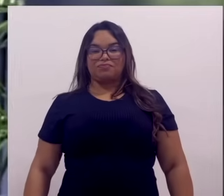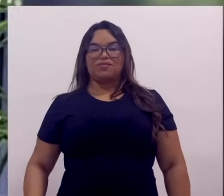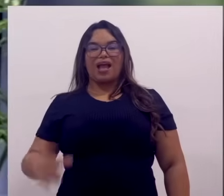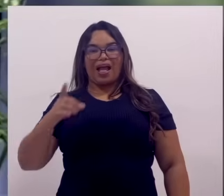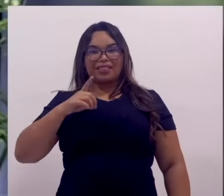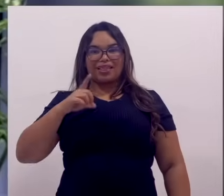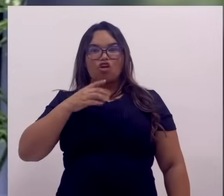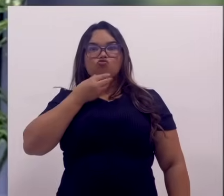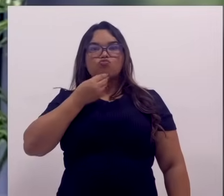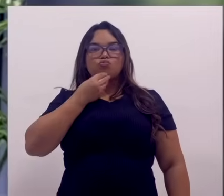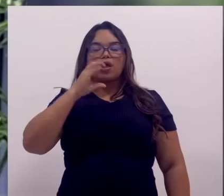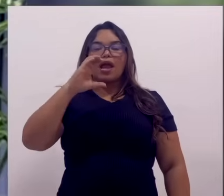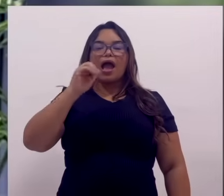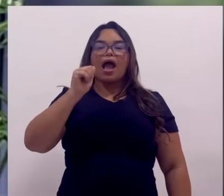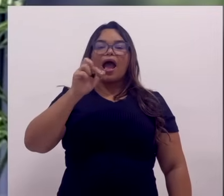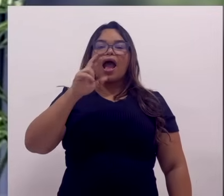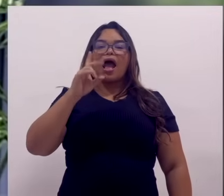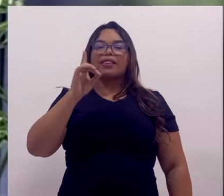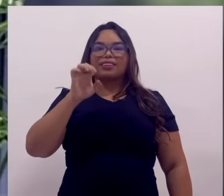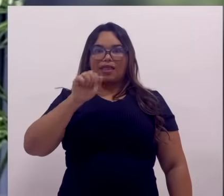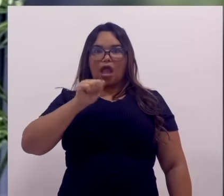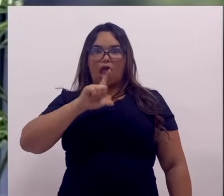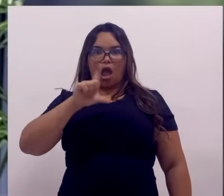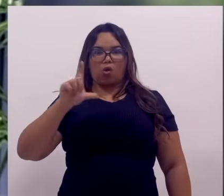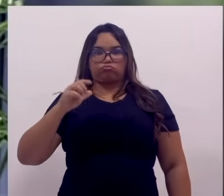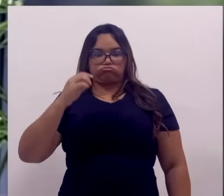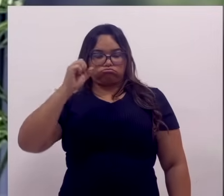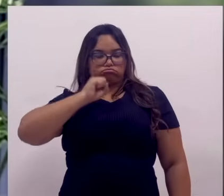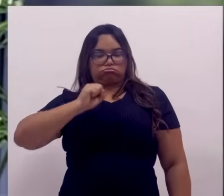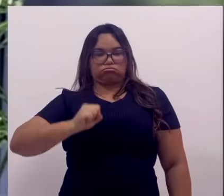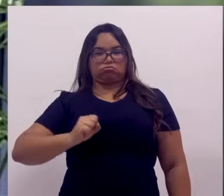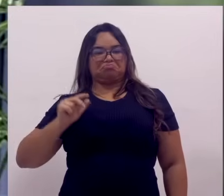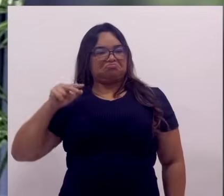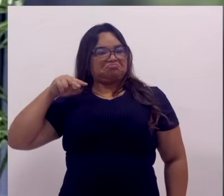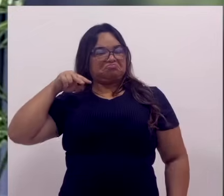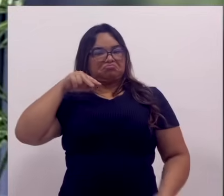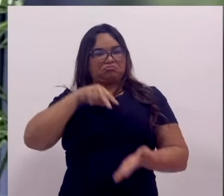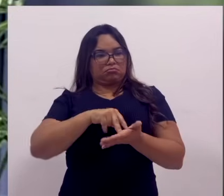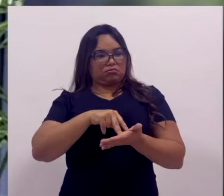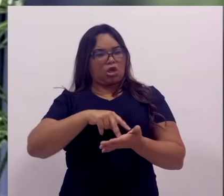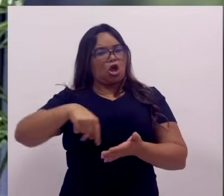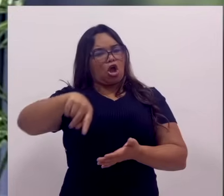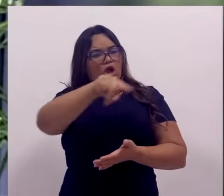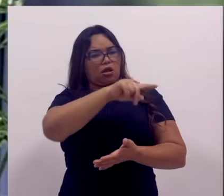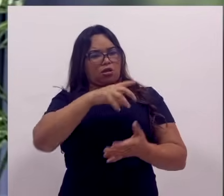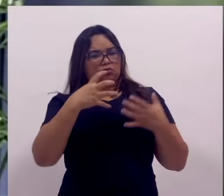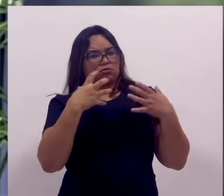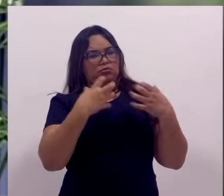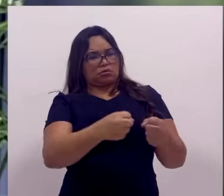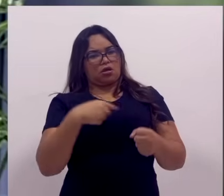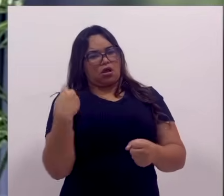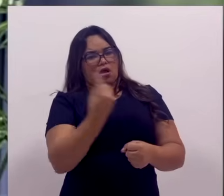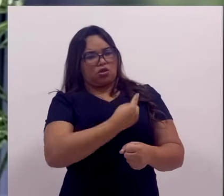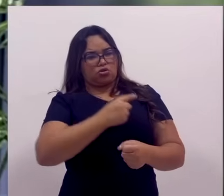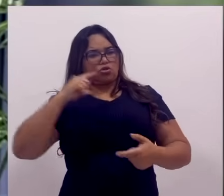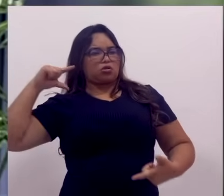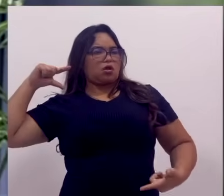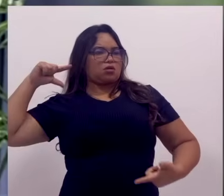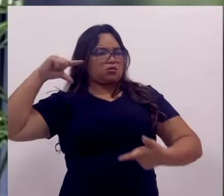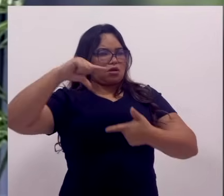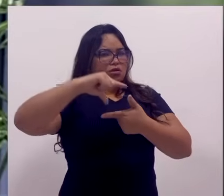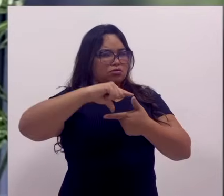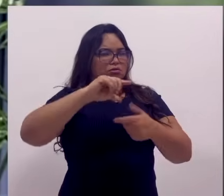discurso, e vou voltar a essa questão numa palestra mais lá na frente. Ele disse: porque aceitam as nossas